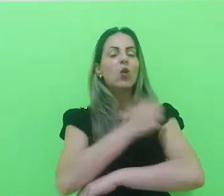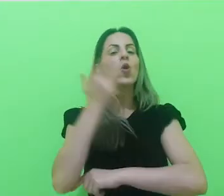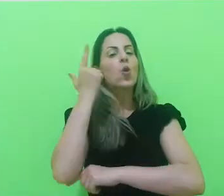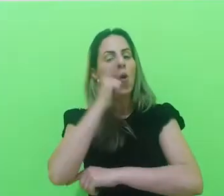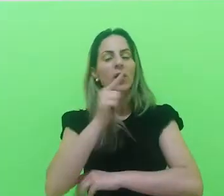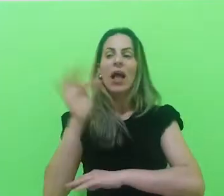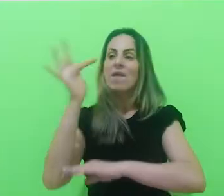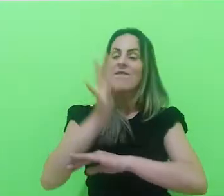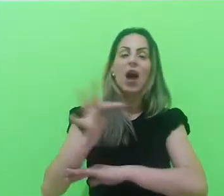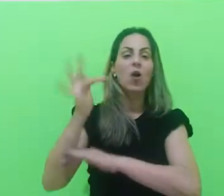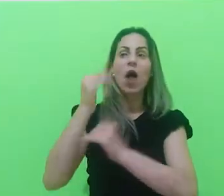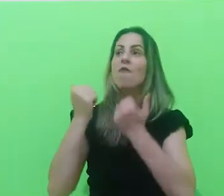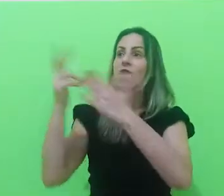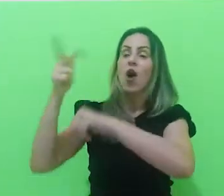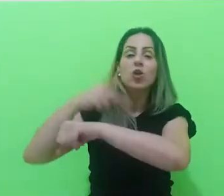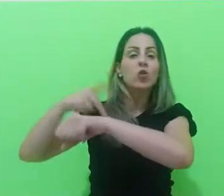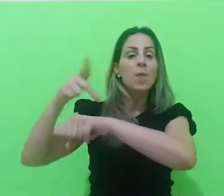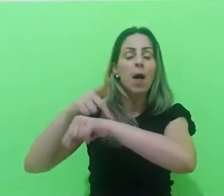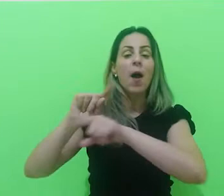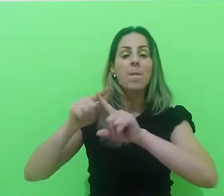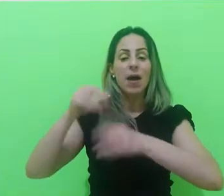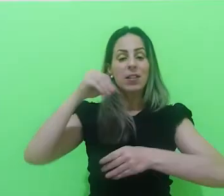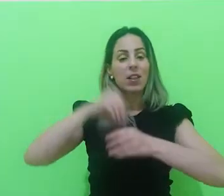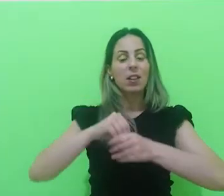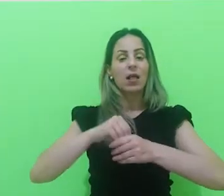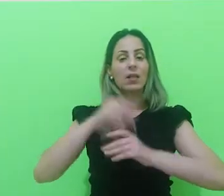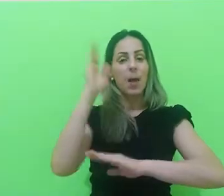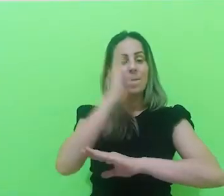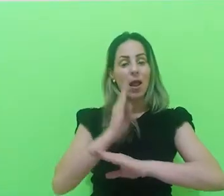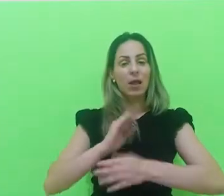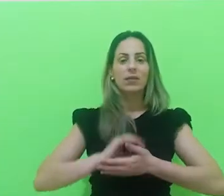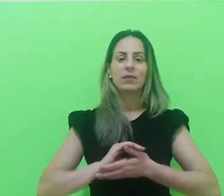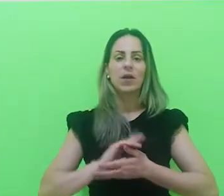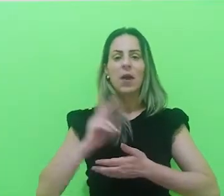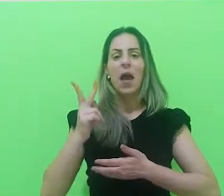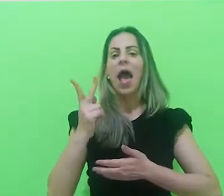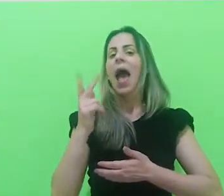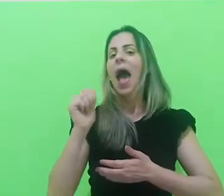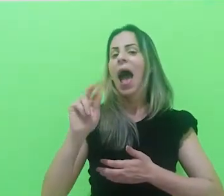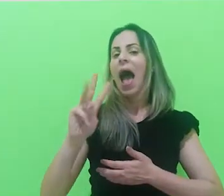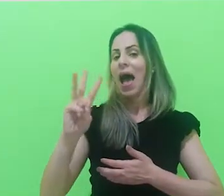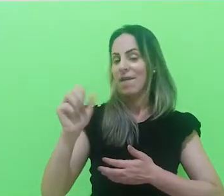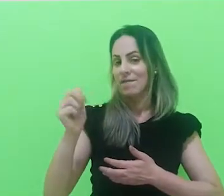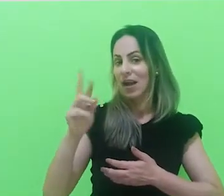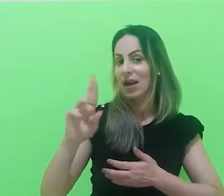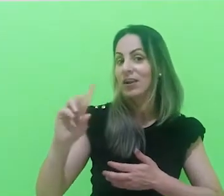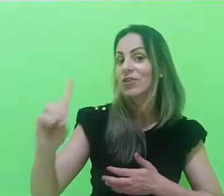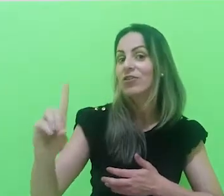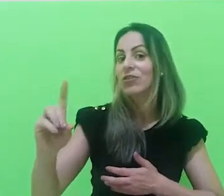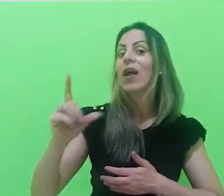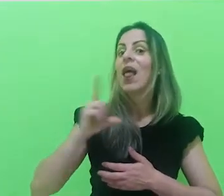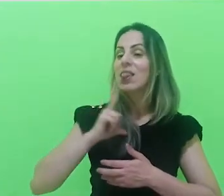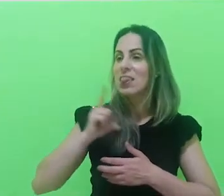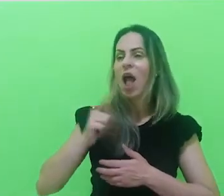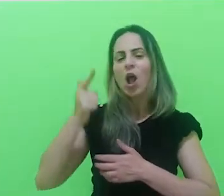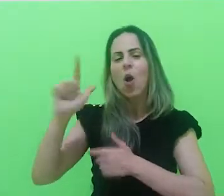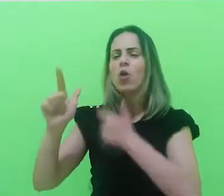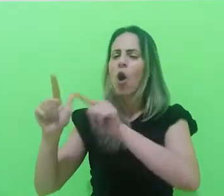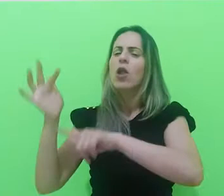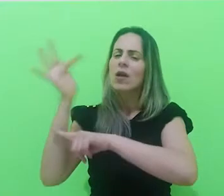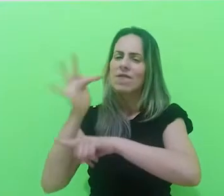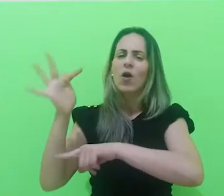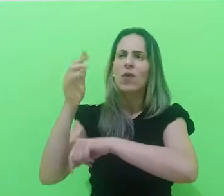uma faculdade fora sem sair do Brasil. Harvard já tem um curso online, assim como Columbia e várias